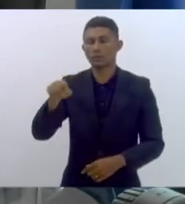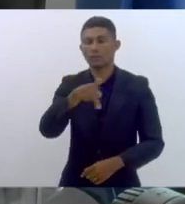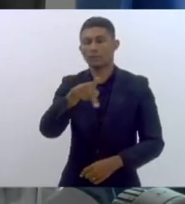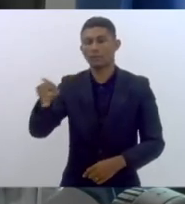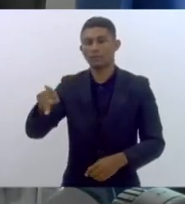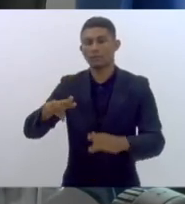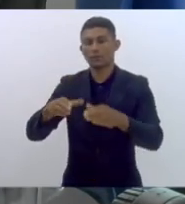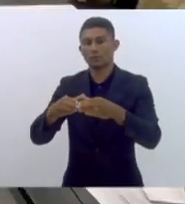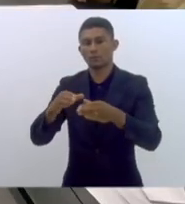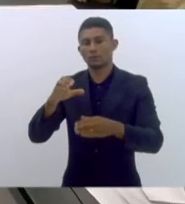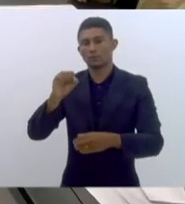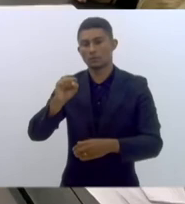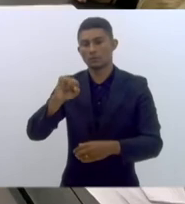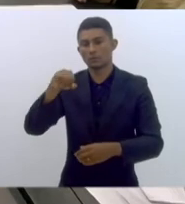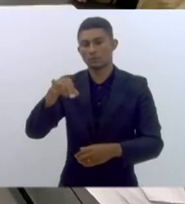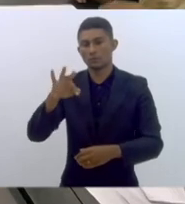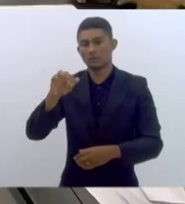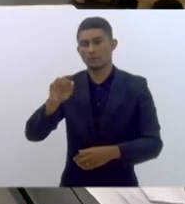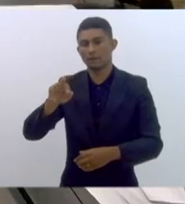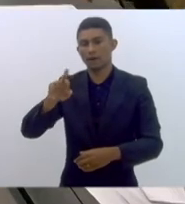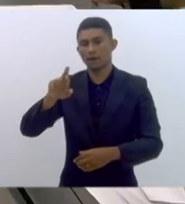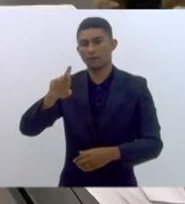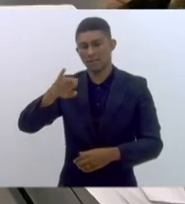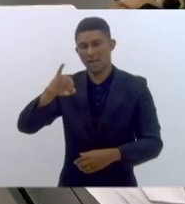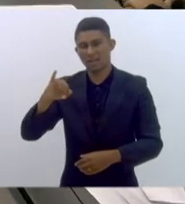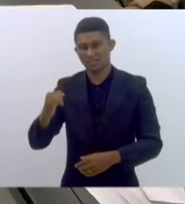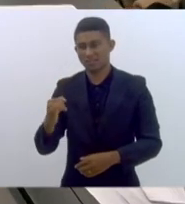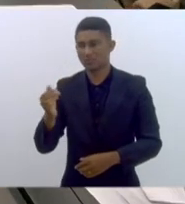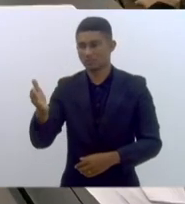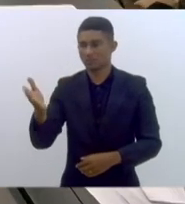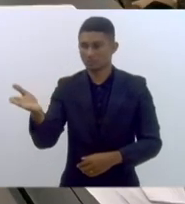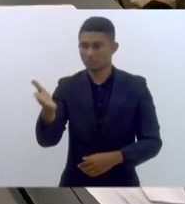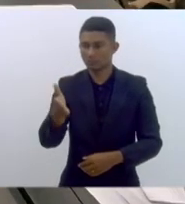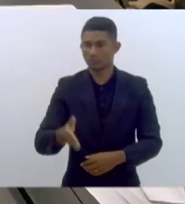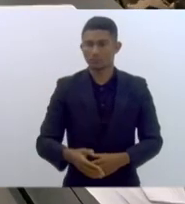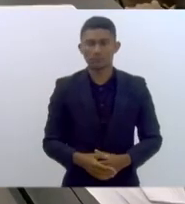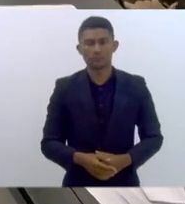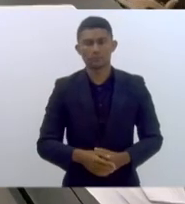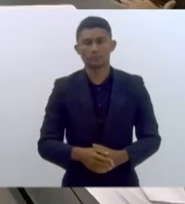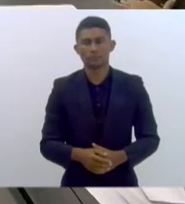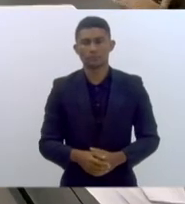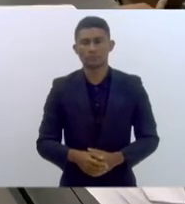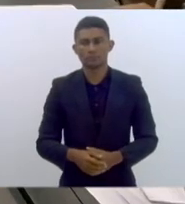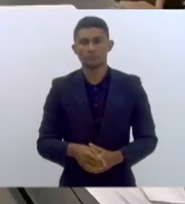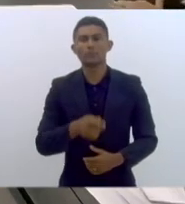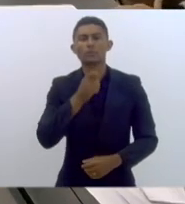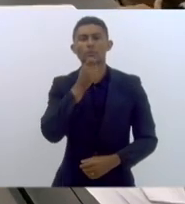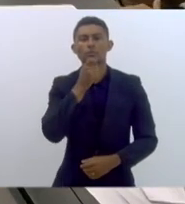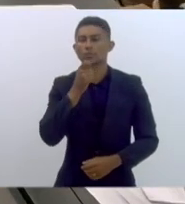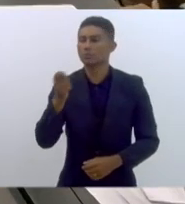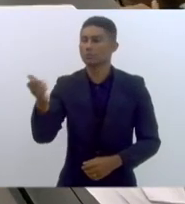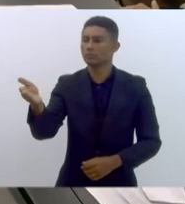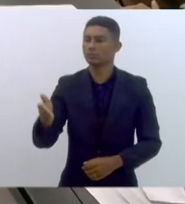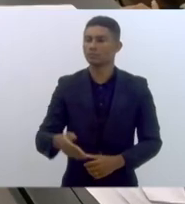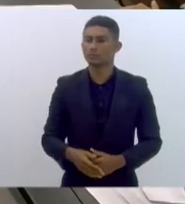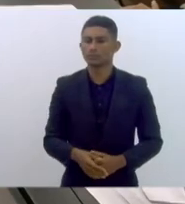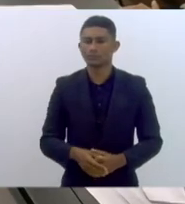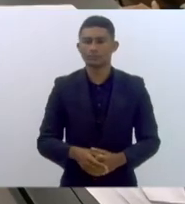favor, Eduardo. E aí eu concluo. O microfone está aí. É,